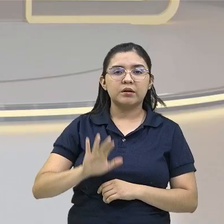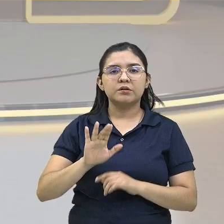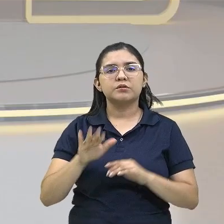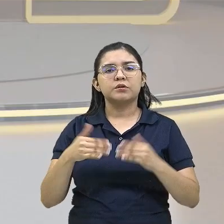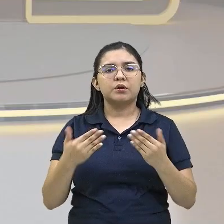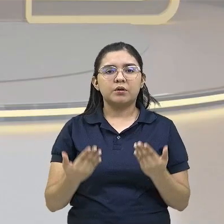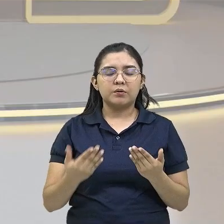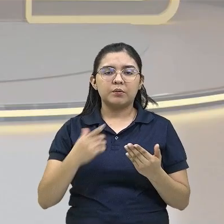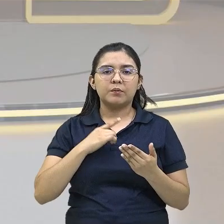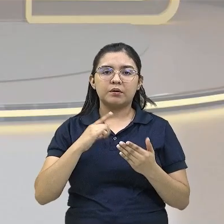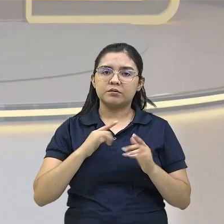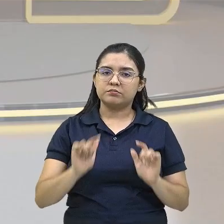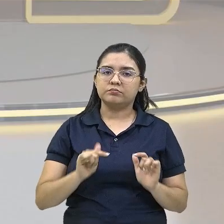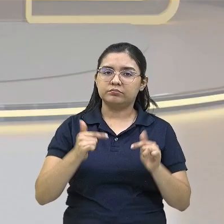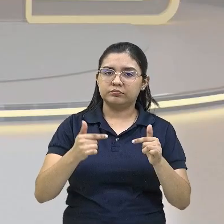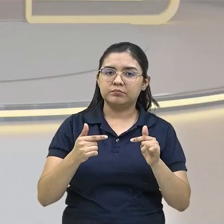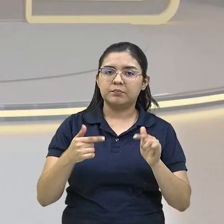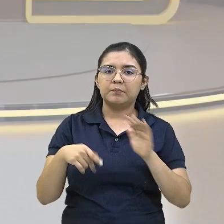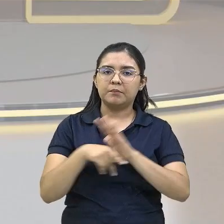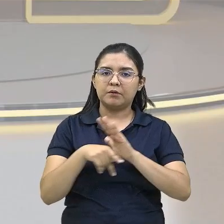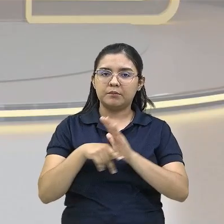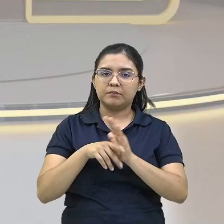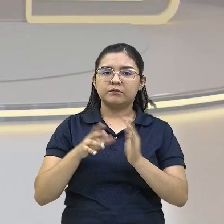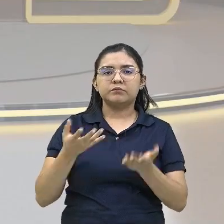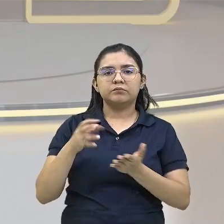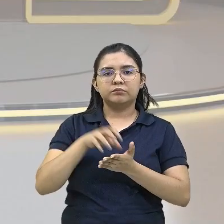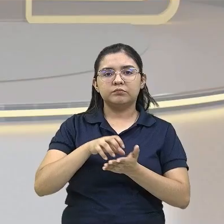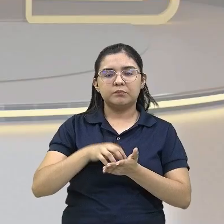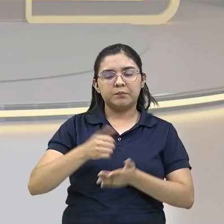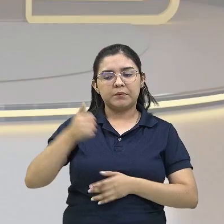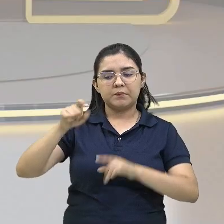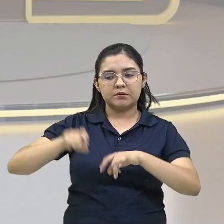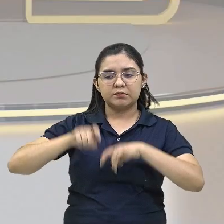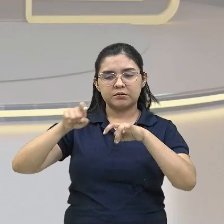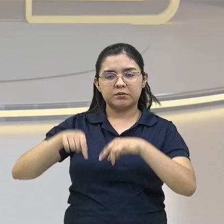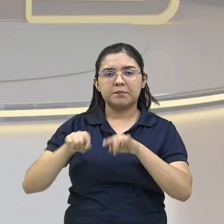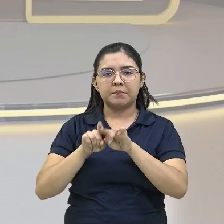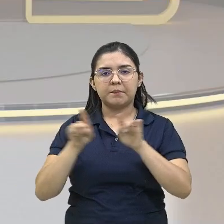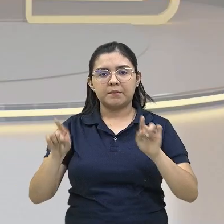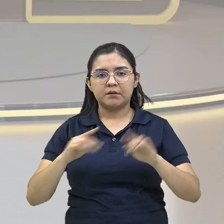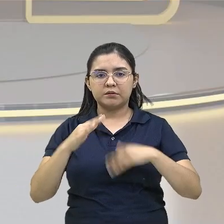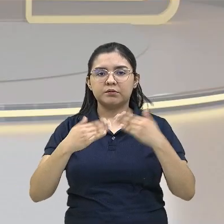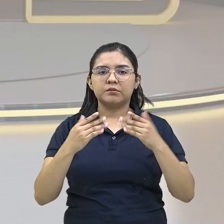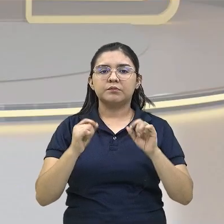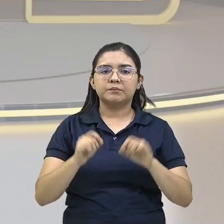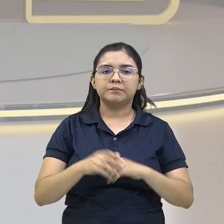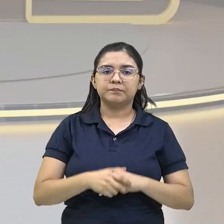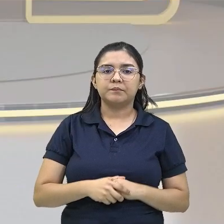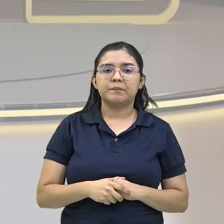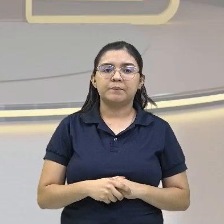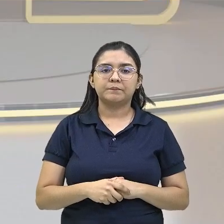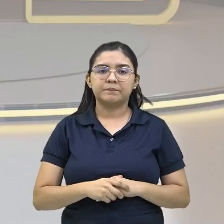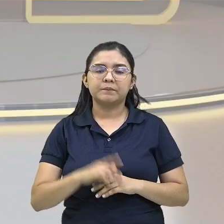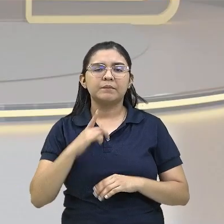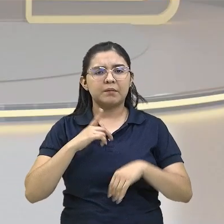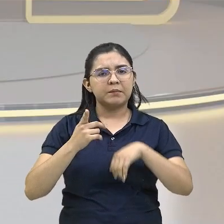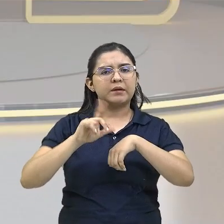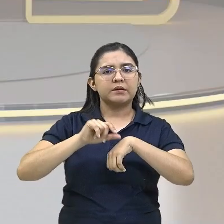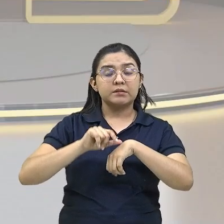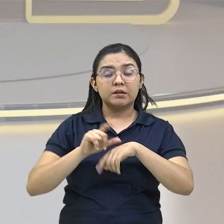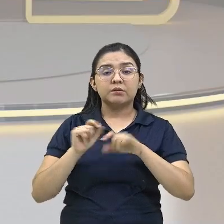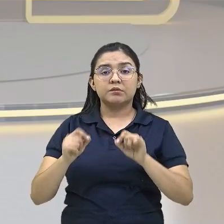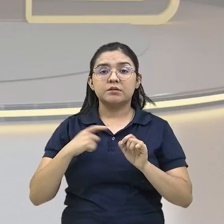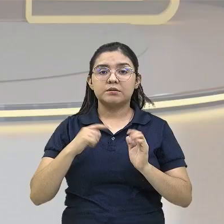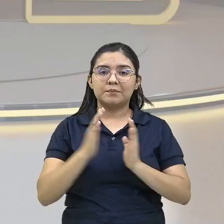atividades até então ainda do setor primário, mas com o crescimento ali já também da chegada, né, mesmo que tardia, desse processo